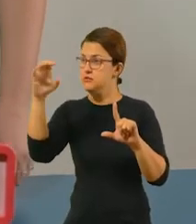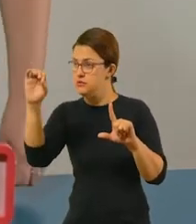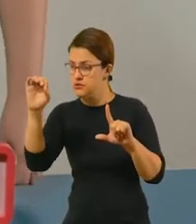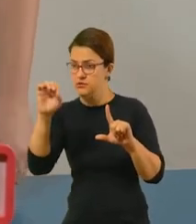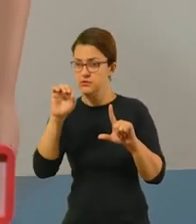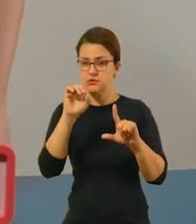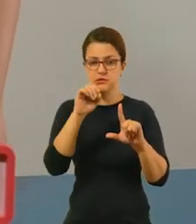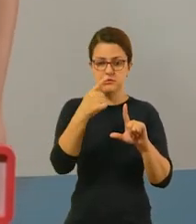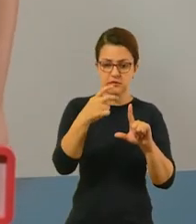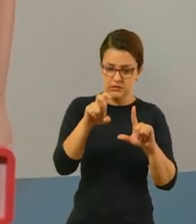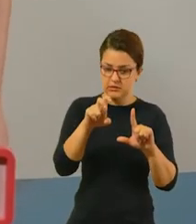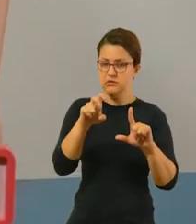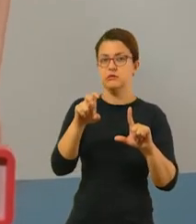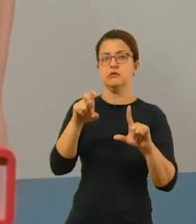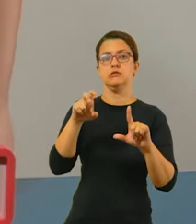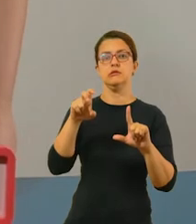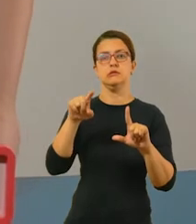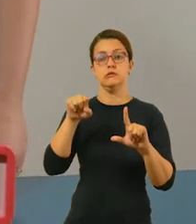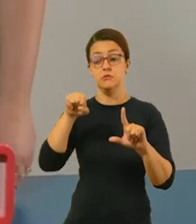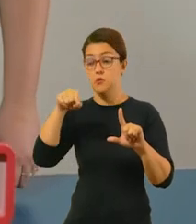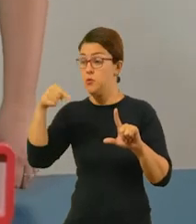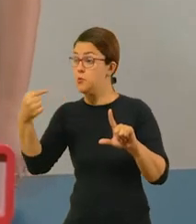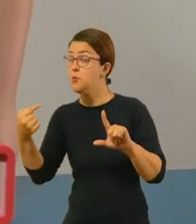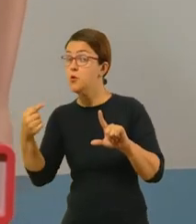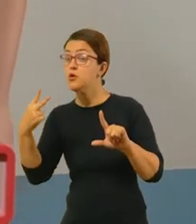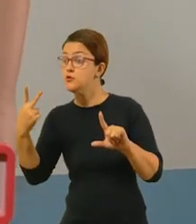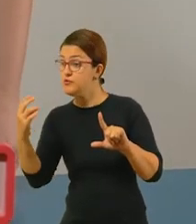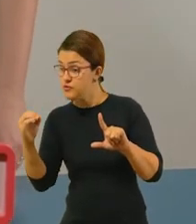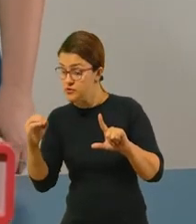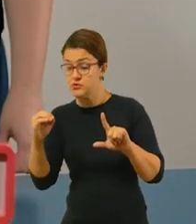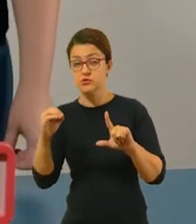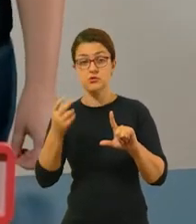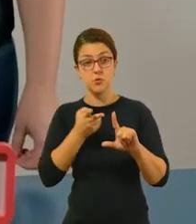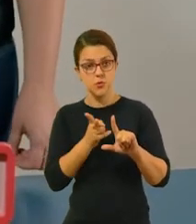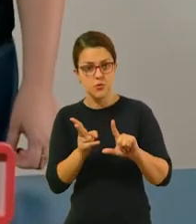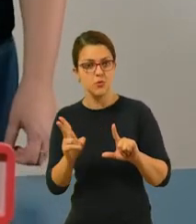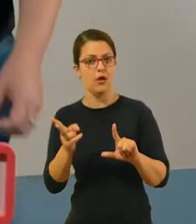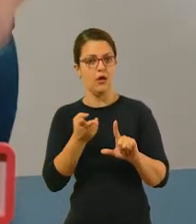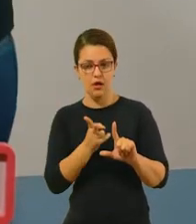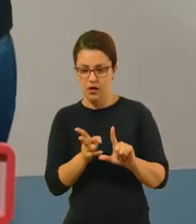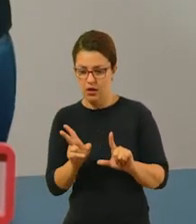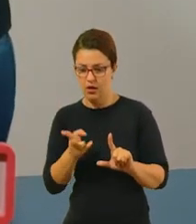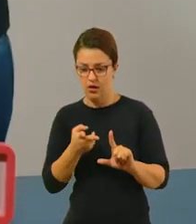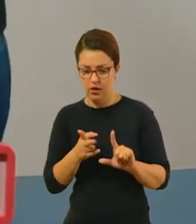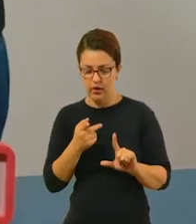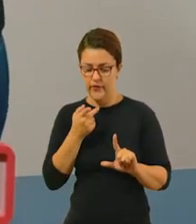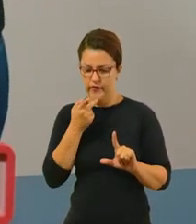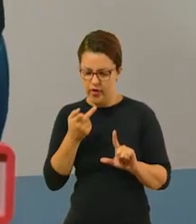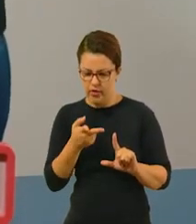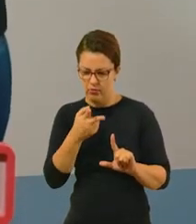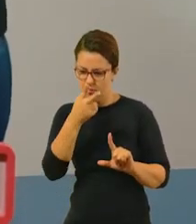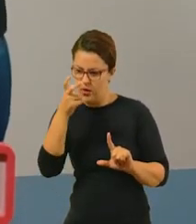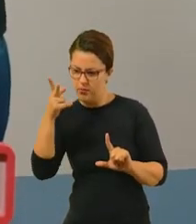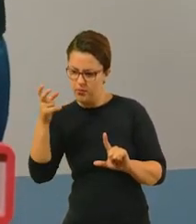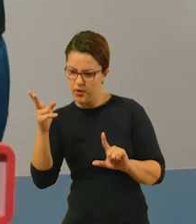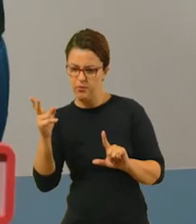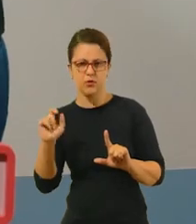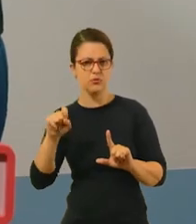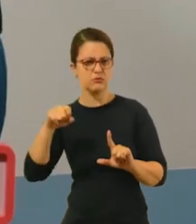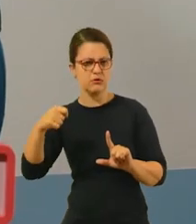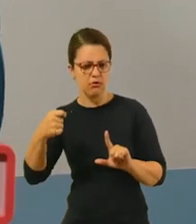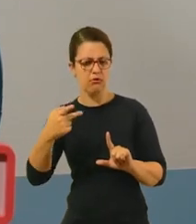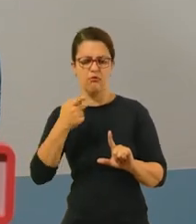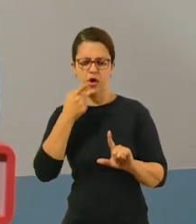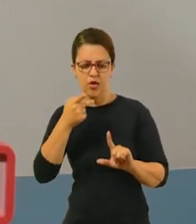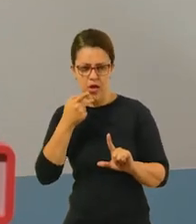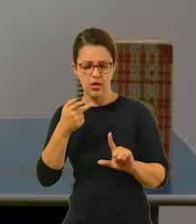5, 10, 15, depois o próximo seria o 20, e assim você vai lendo alto, vai somando,